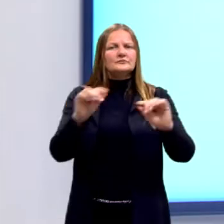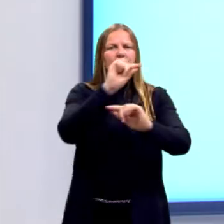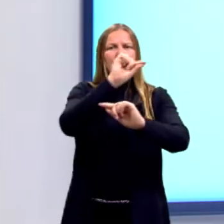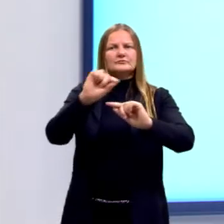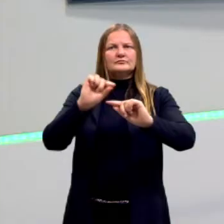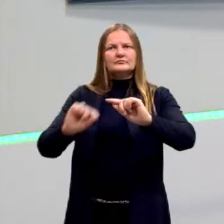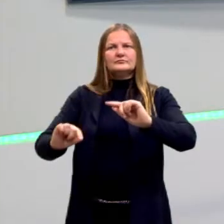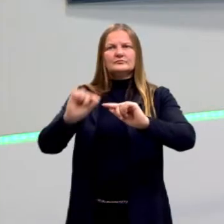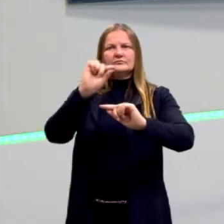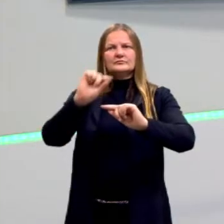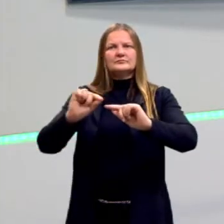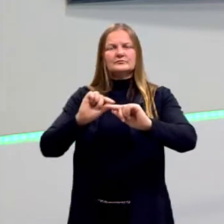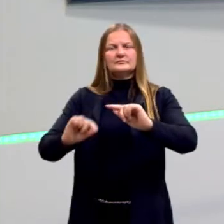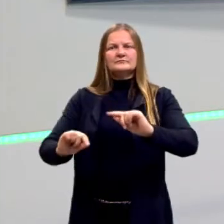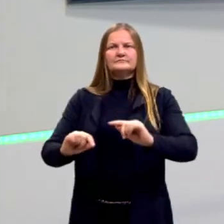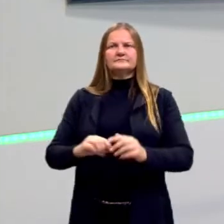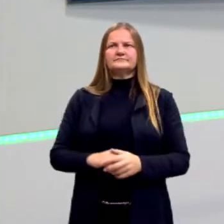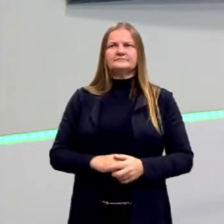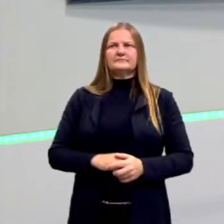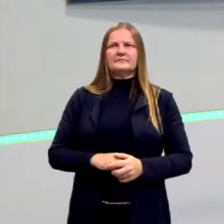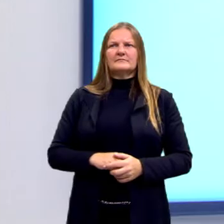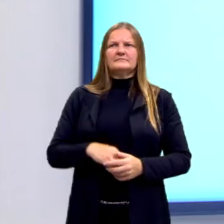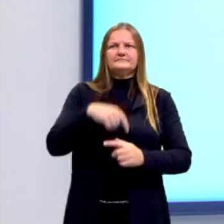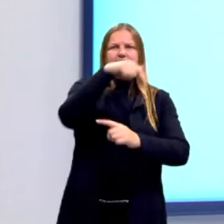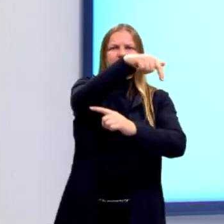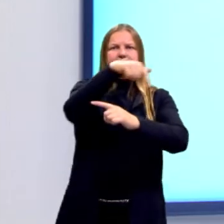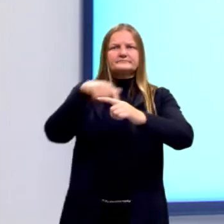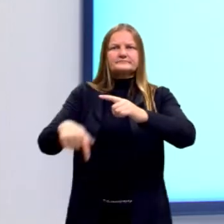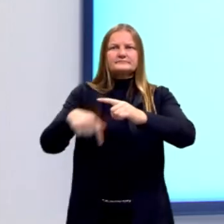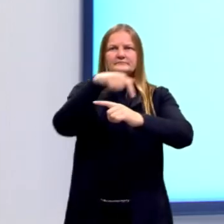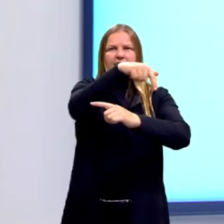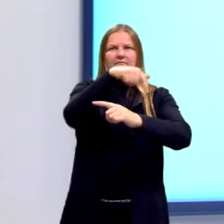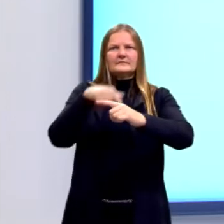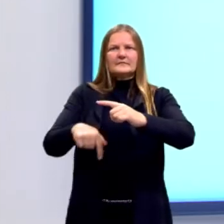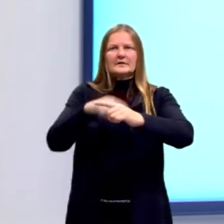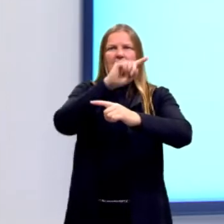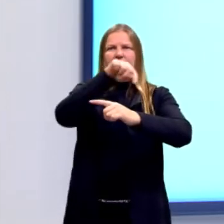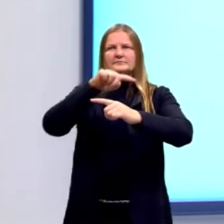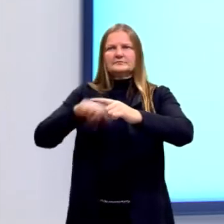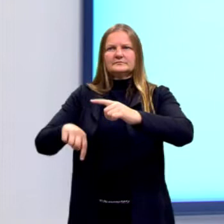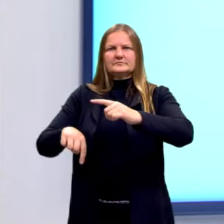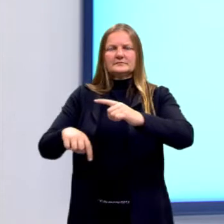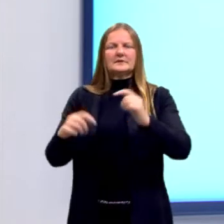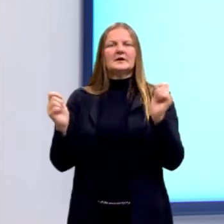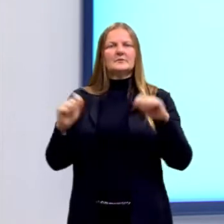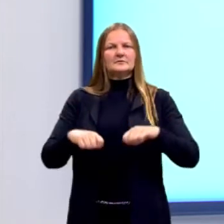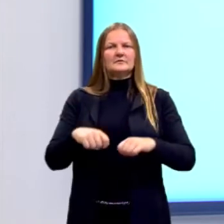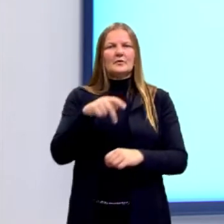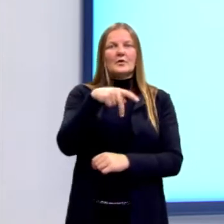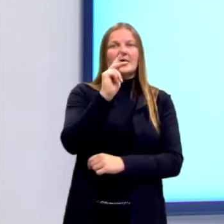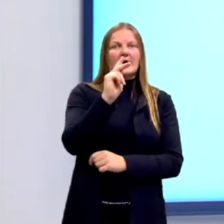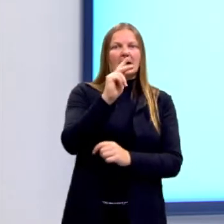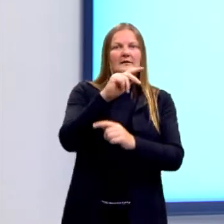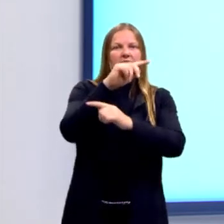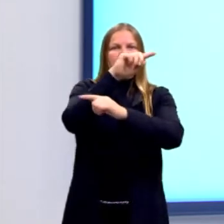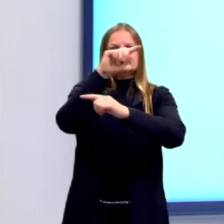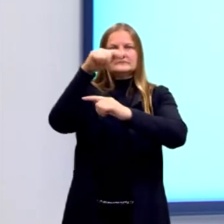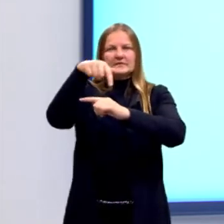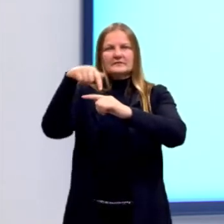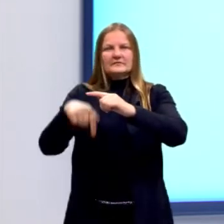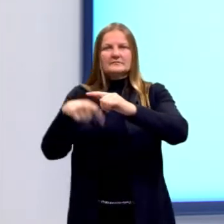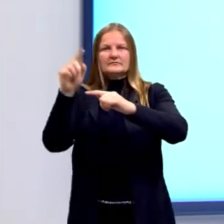né se esse que com esse aqui é que a gente consegue cortar nessa gente abrir essa divisão aqui de